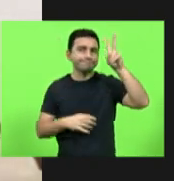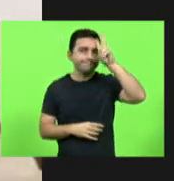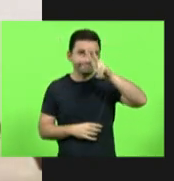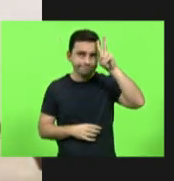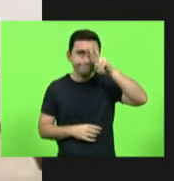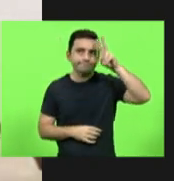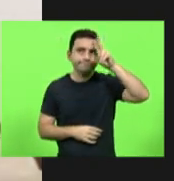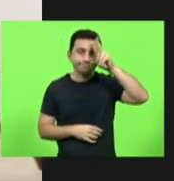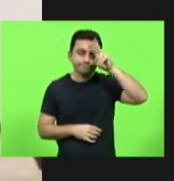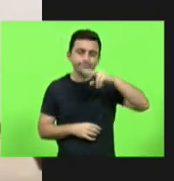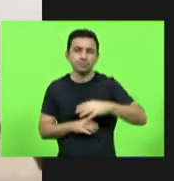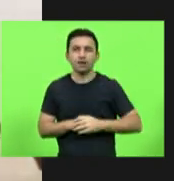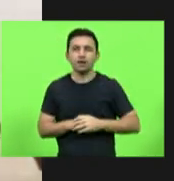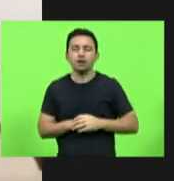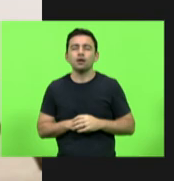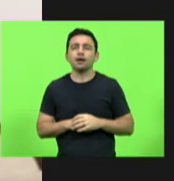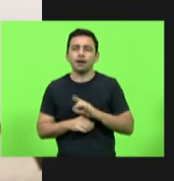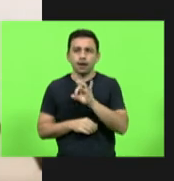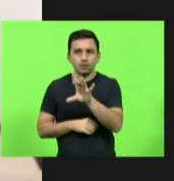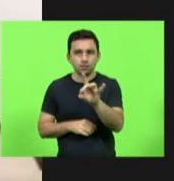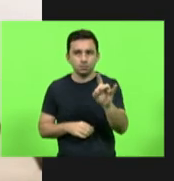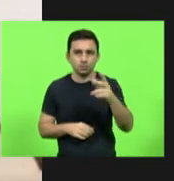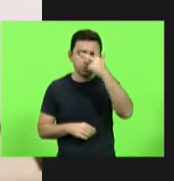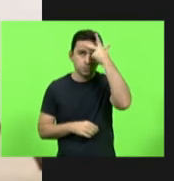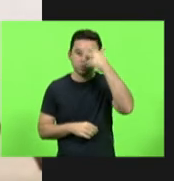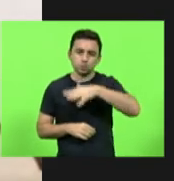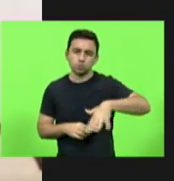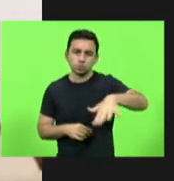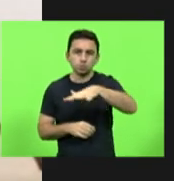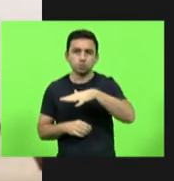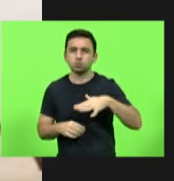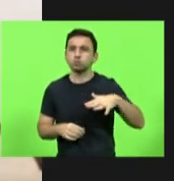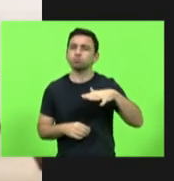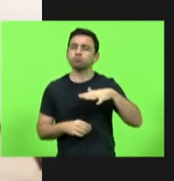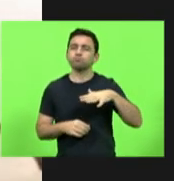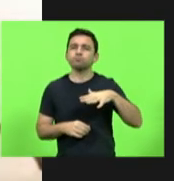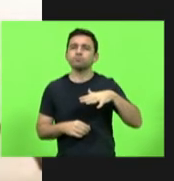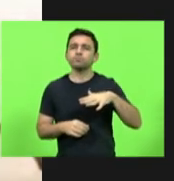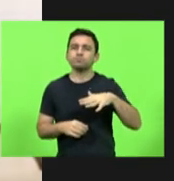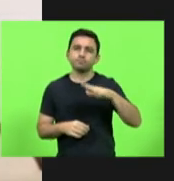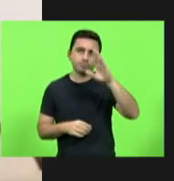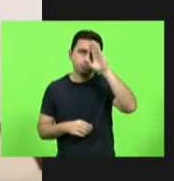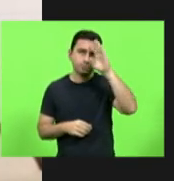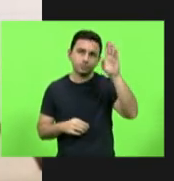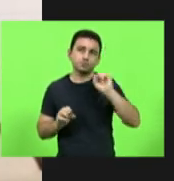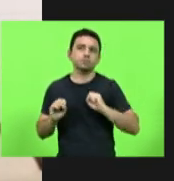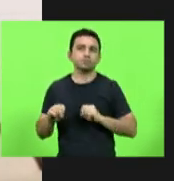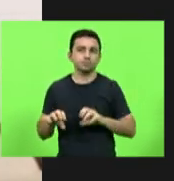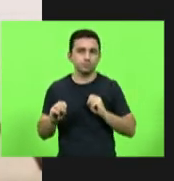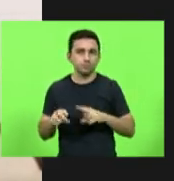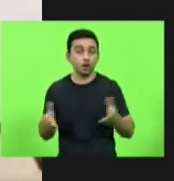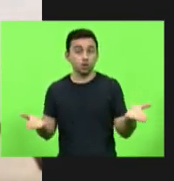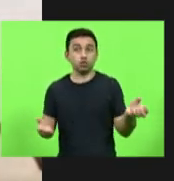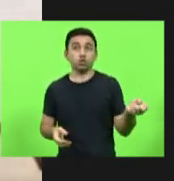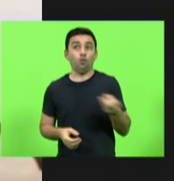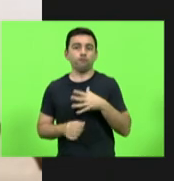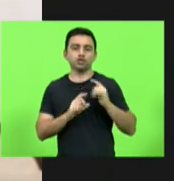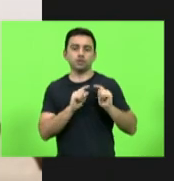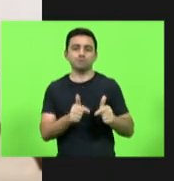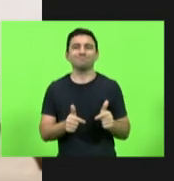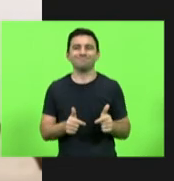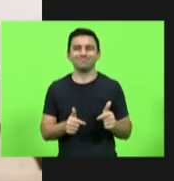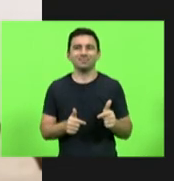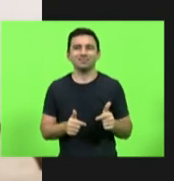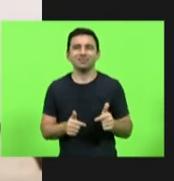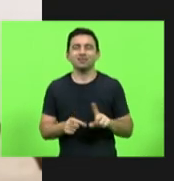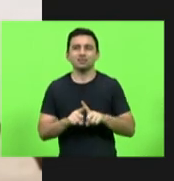reconstruída na mente das pessoas, no imaginário, especialmente no educacional da nova geração. E, logicamente,